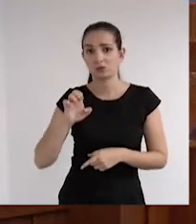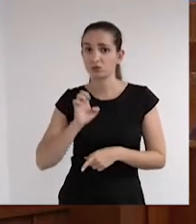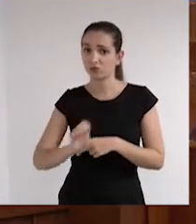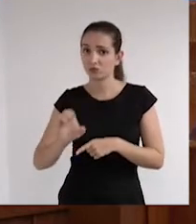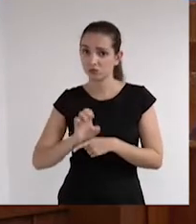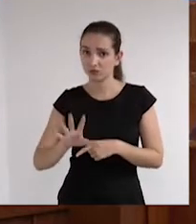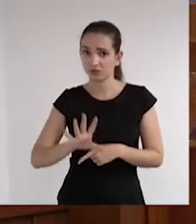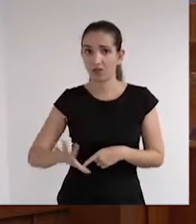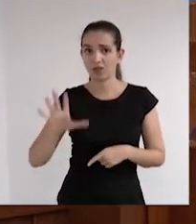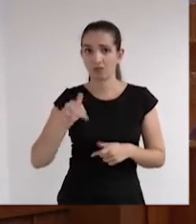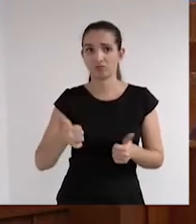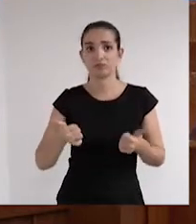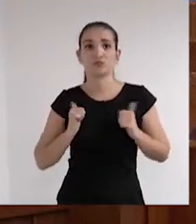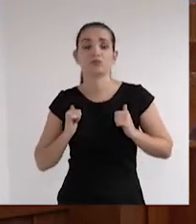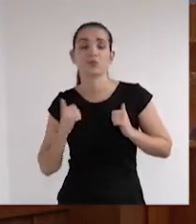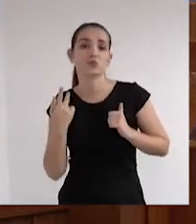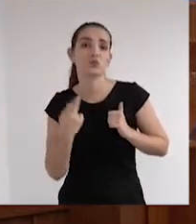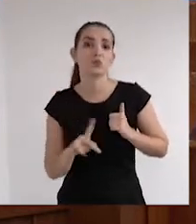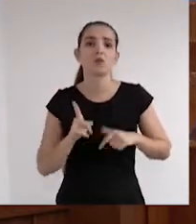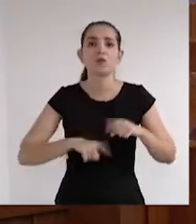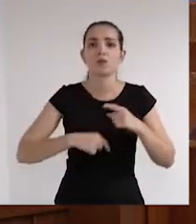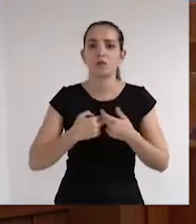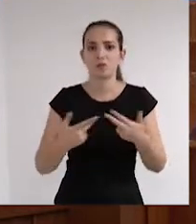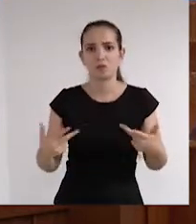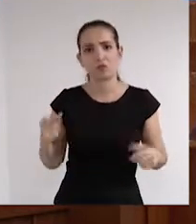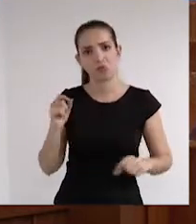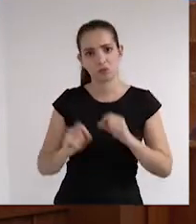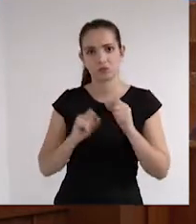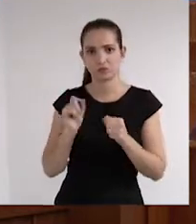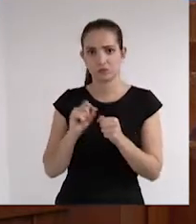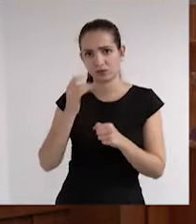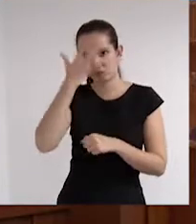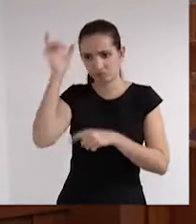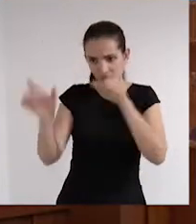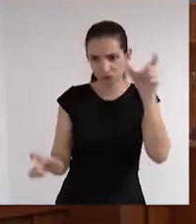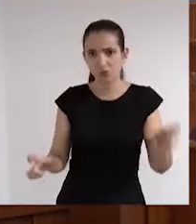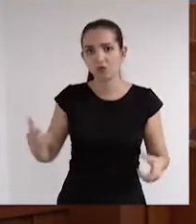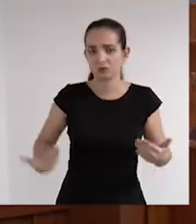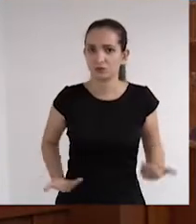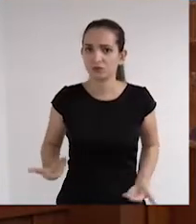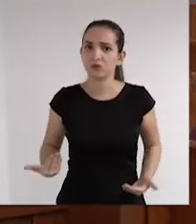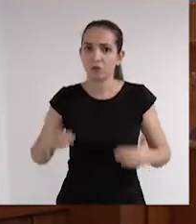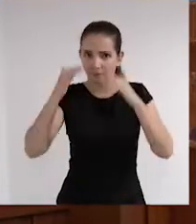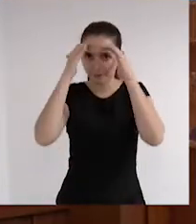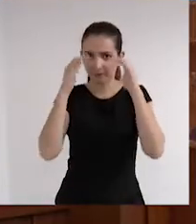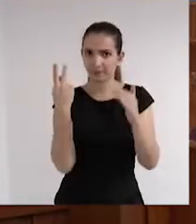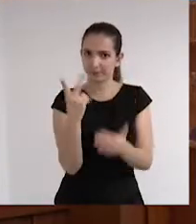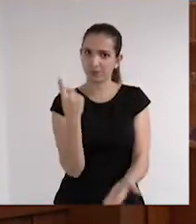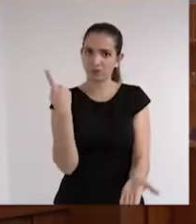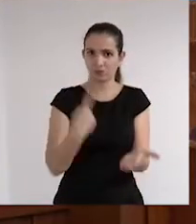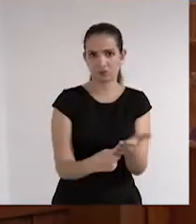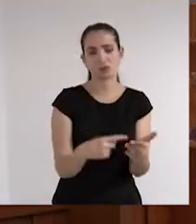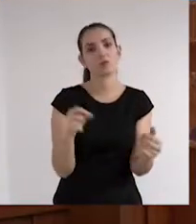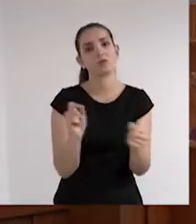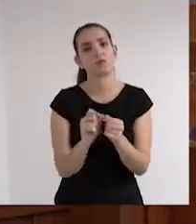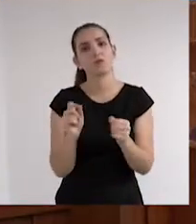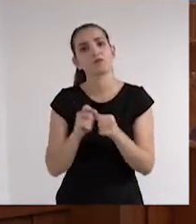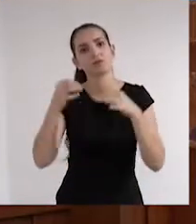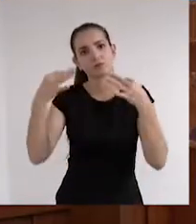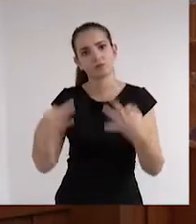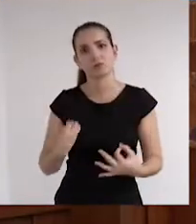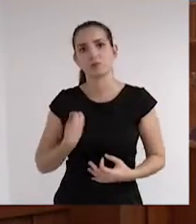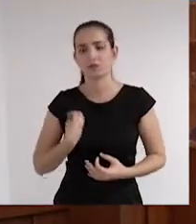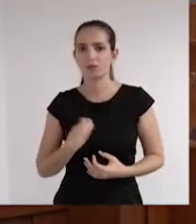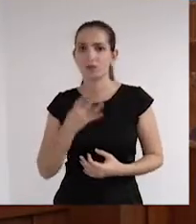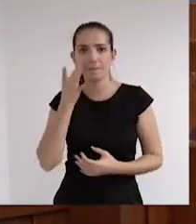mão dos seus instrumentos que tem para fazer com que o servidor efetivamente cumpra a sua obrigação, para que ele esteja presente, para